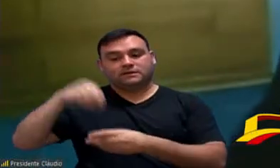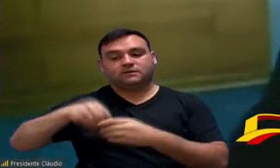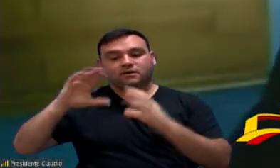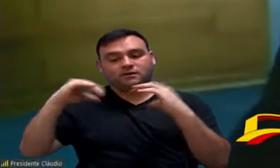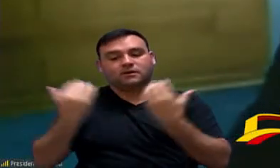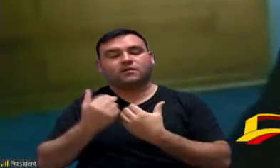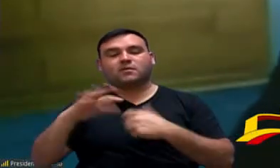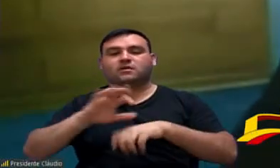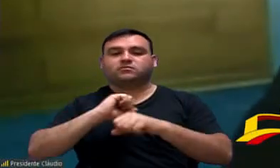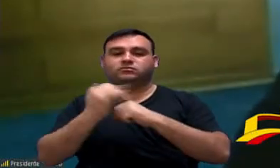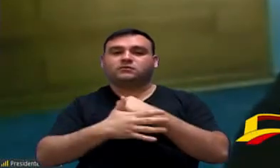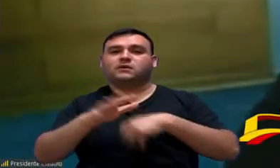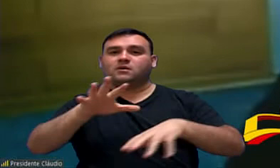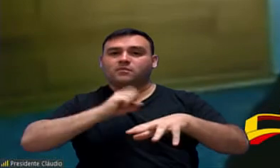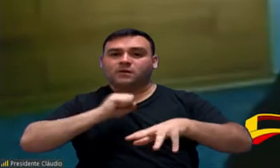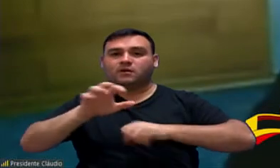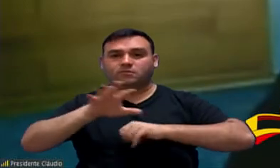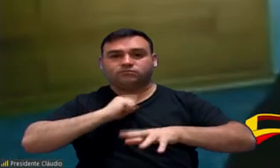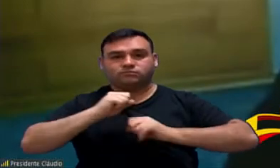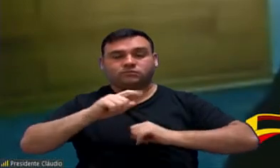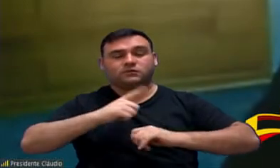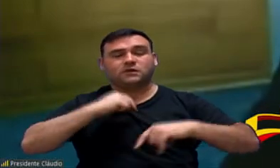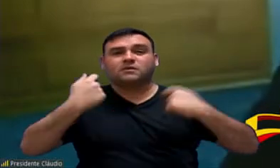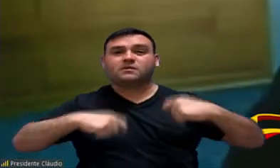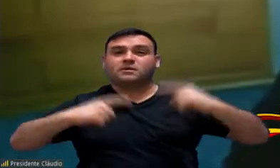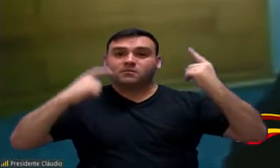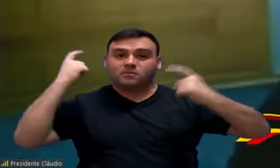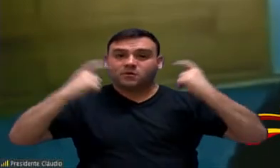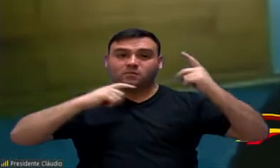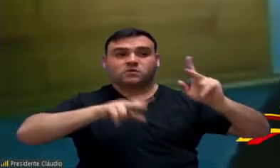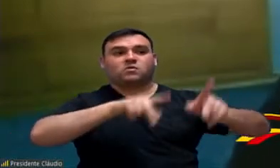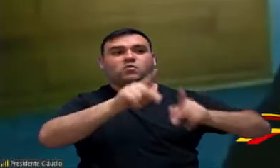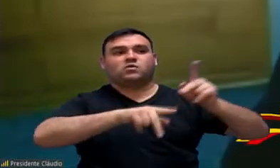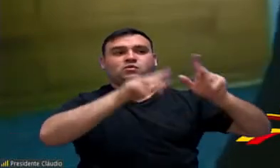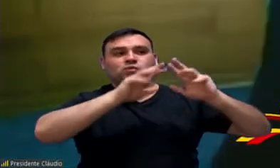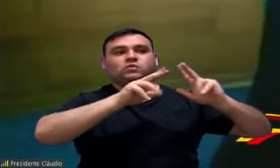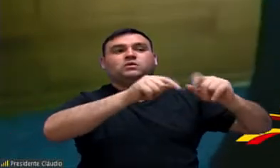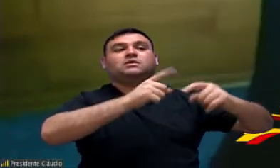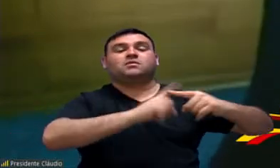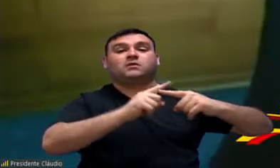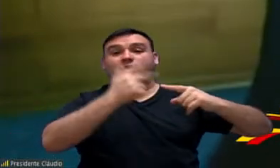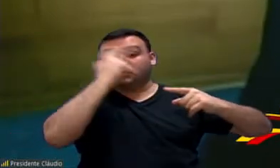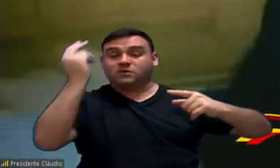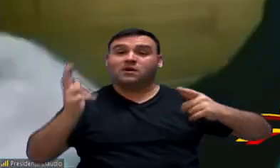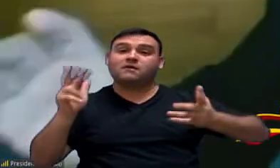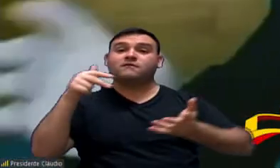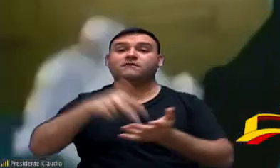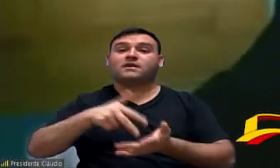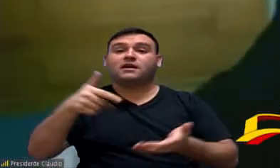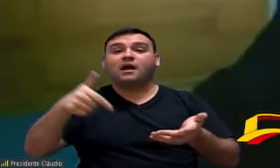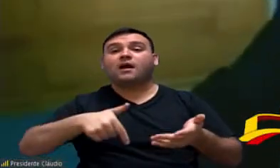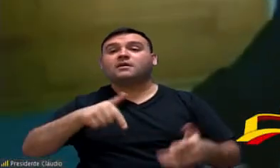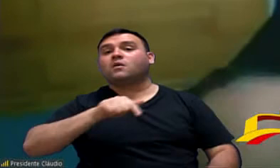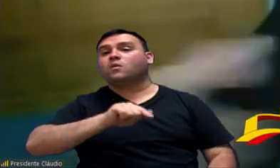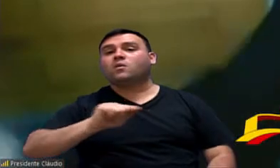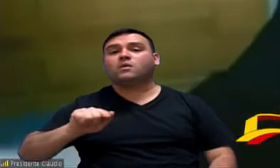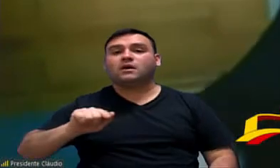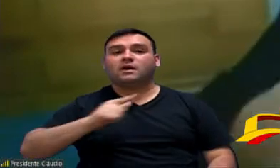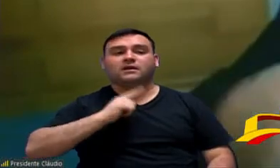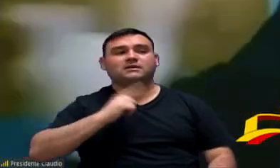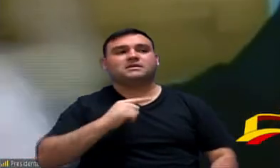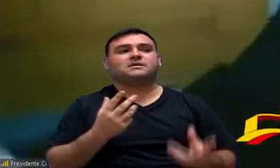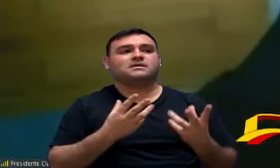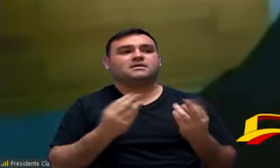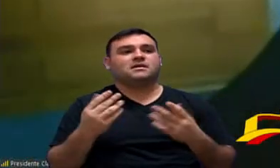Covid, né? Então nós temos que preocupar também com a população, porque a população que vem aqui infelizmente está muito cheio,